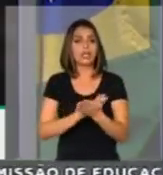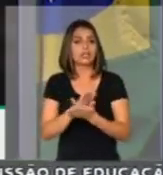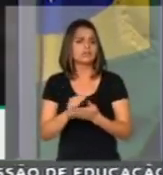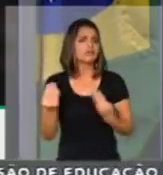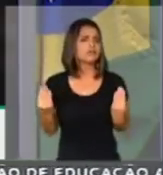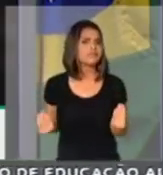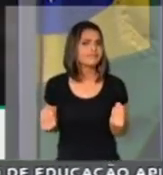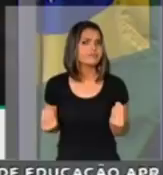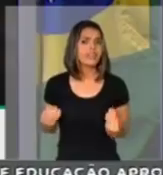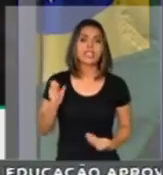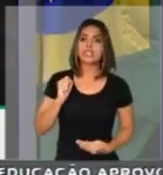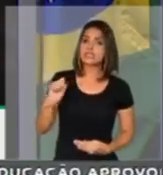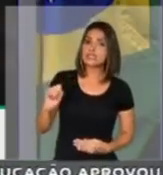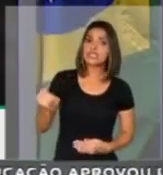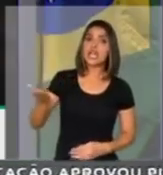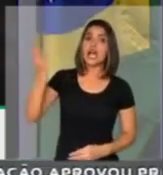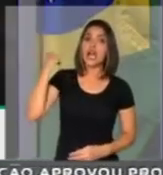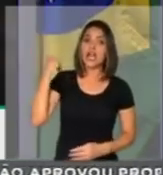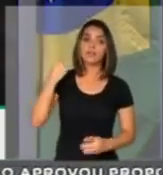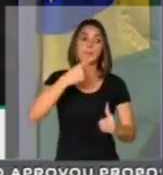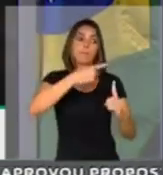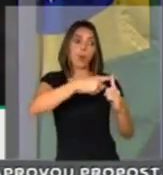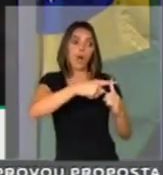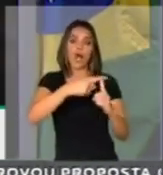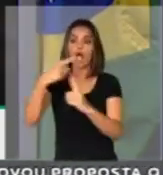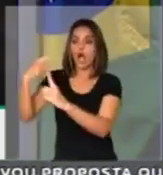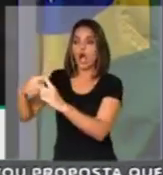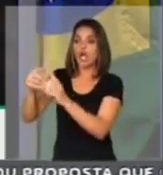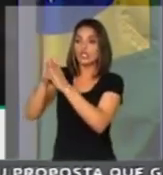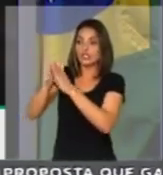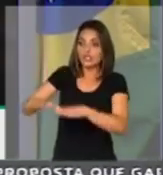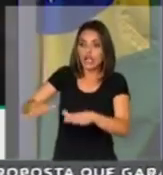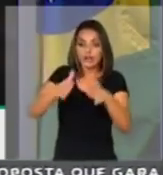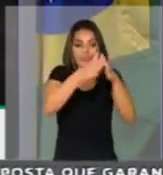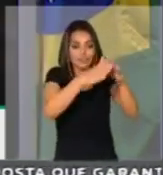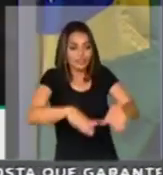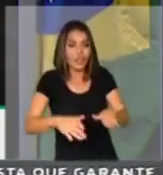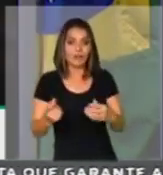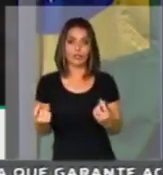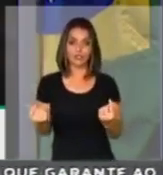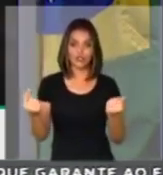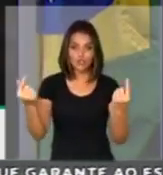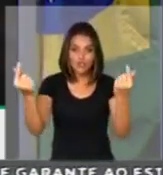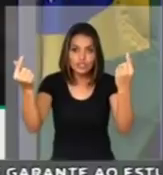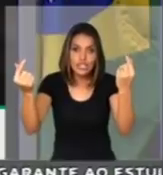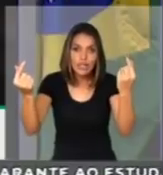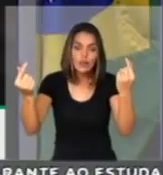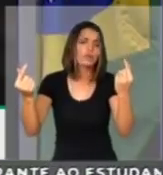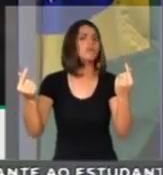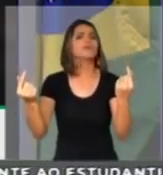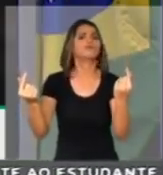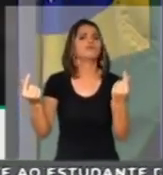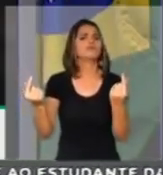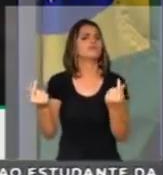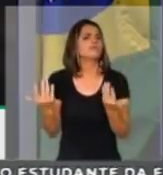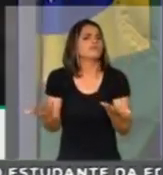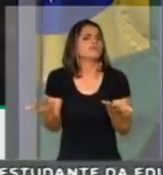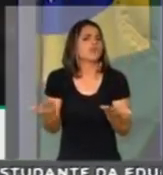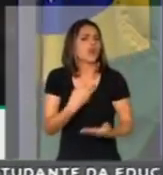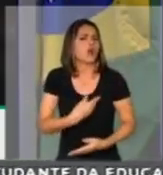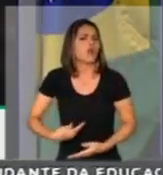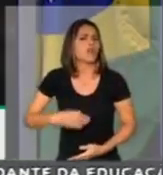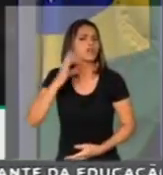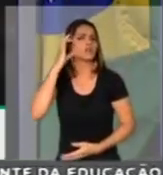Ora, se havia superávit, se havia sobra de dinheiro na Seguridade Social ou na Previdência, onde é que o governo